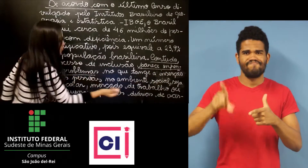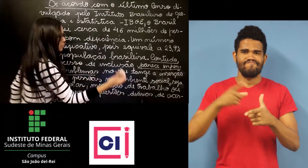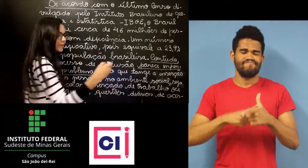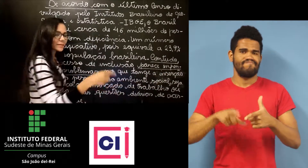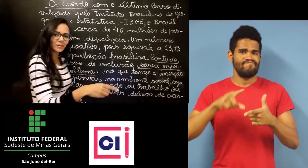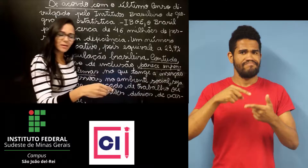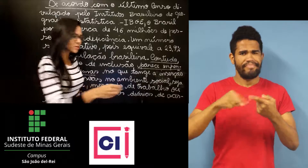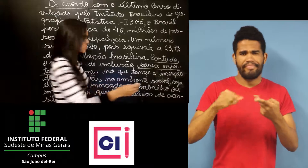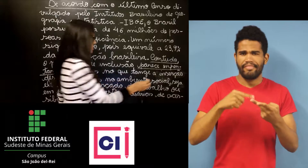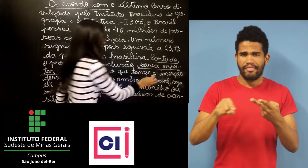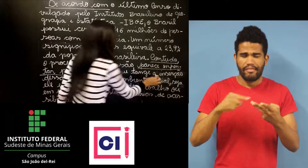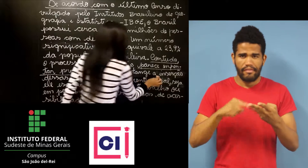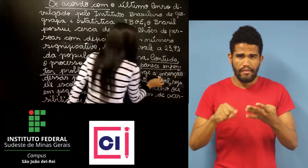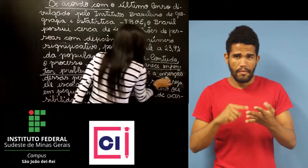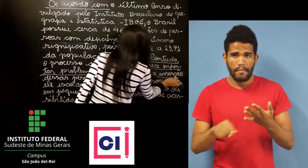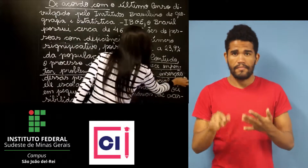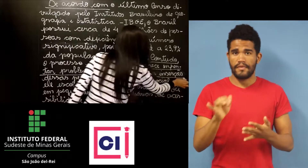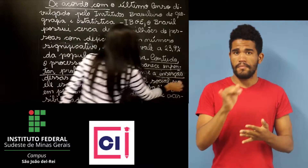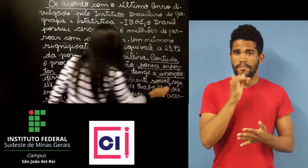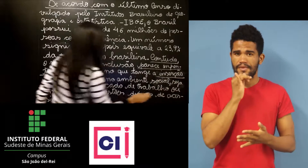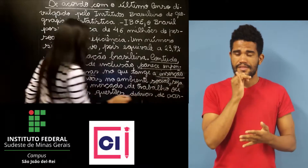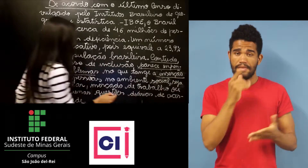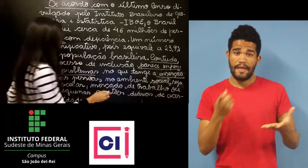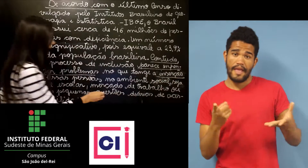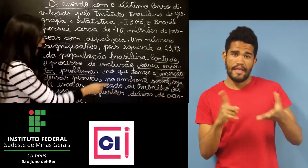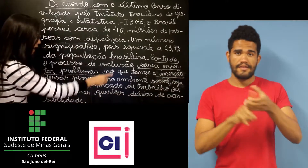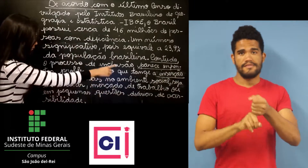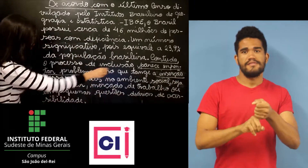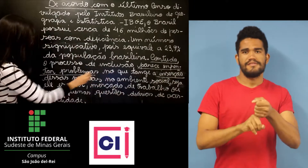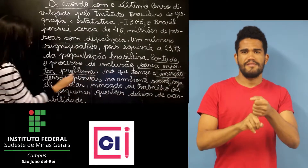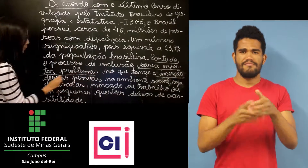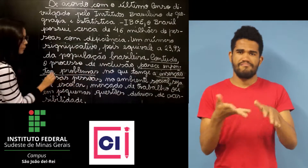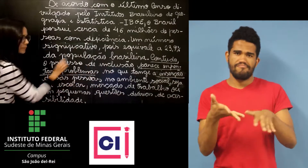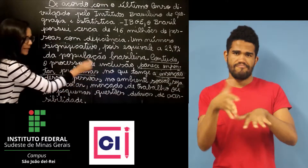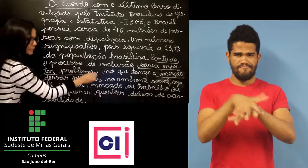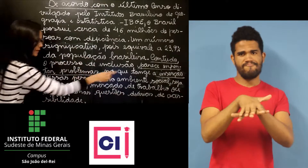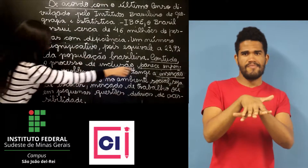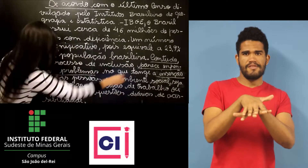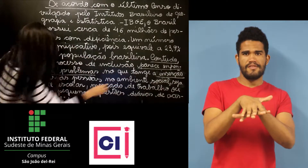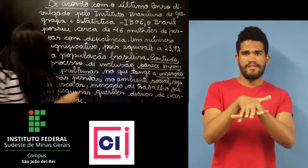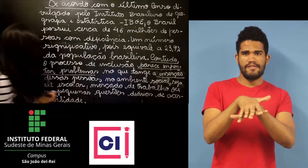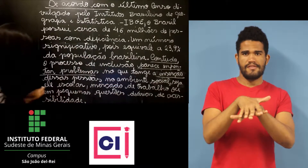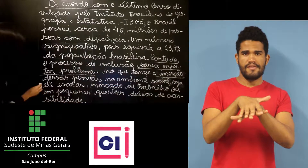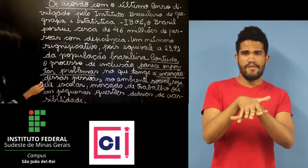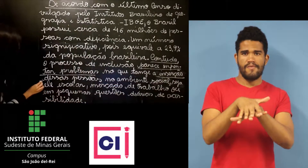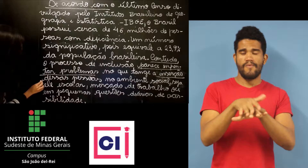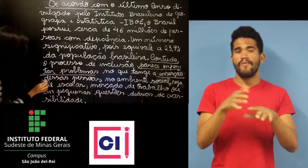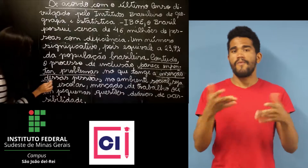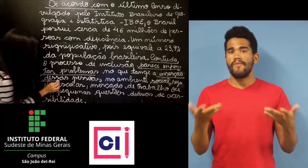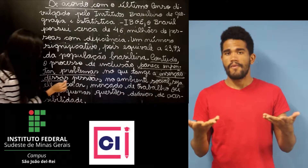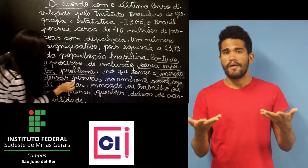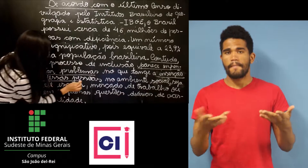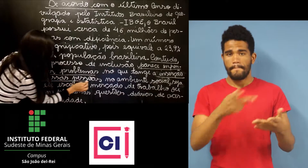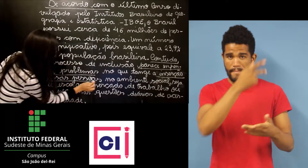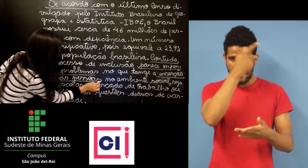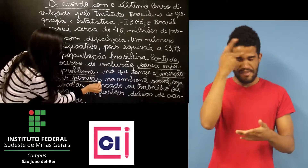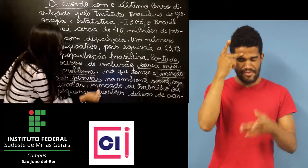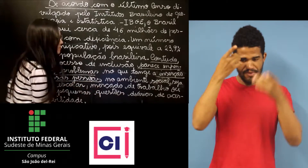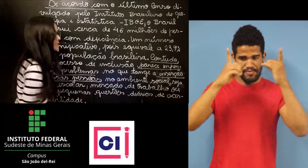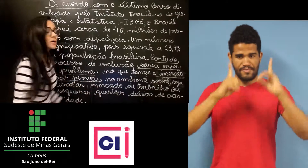problemas no que tange à inserção, há um problema na inserção